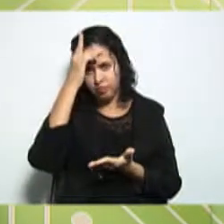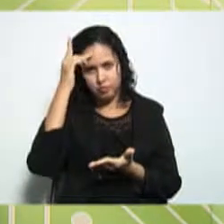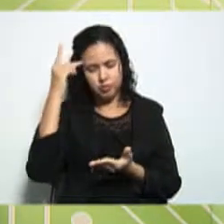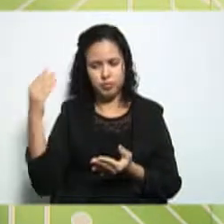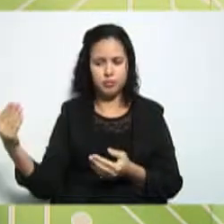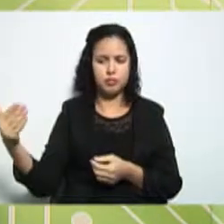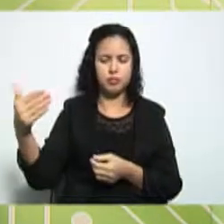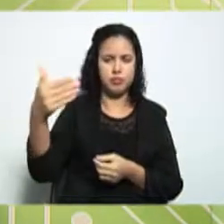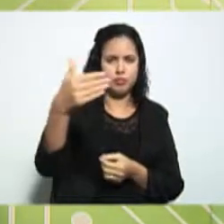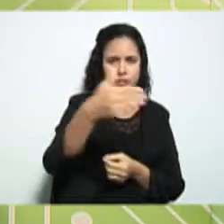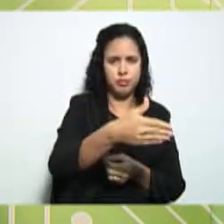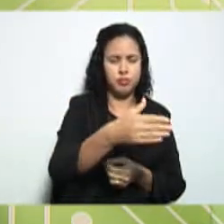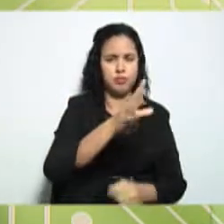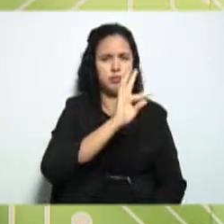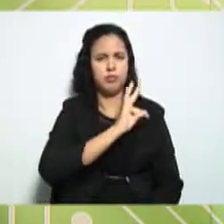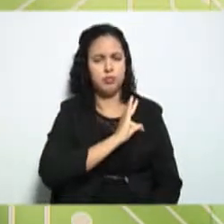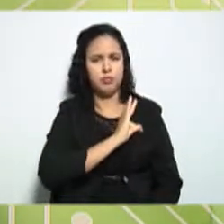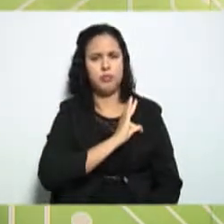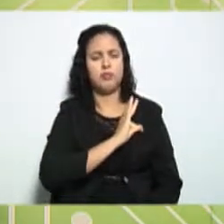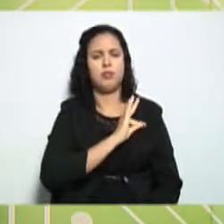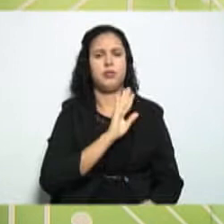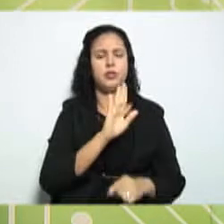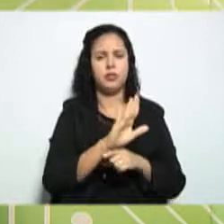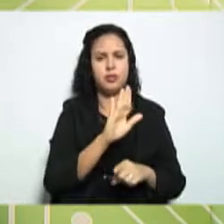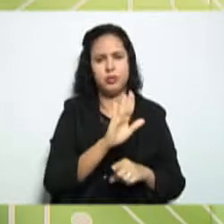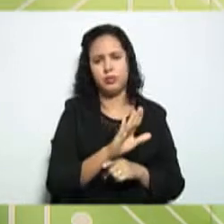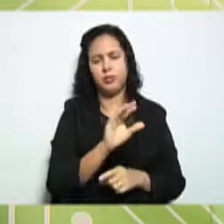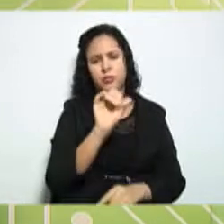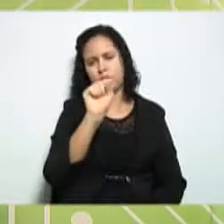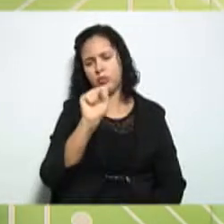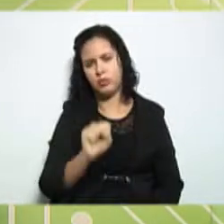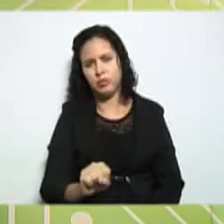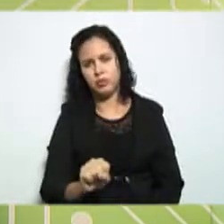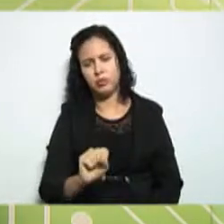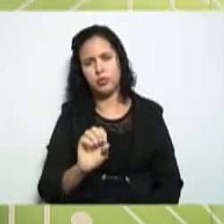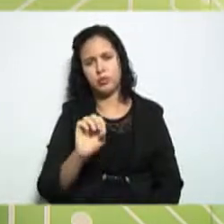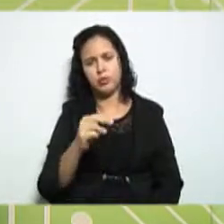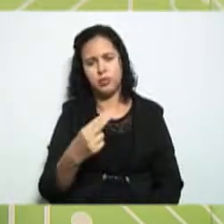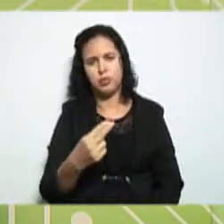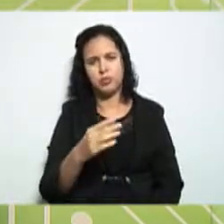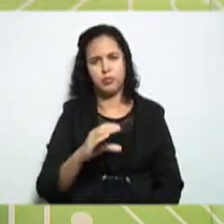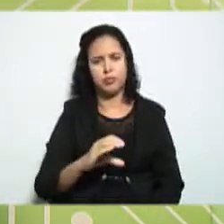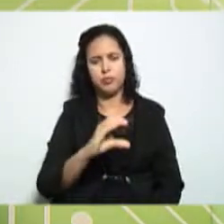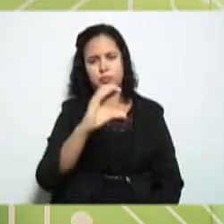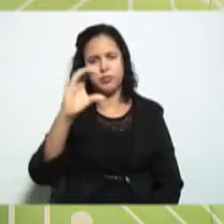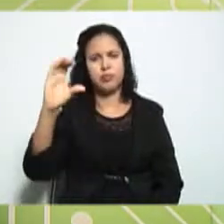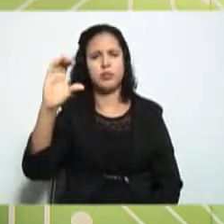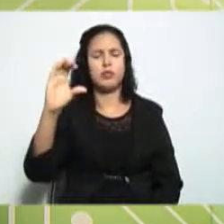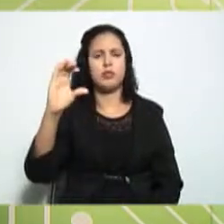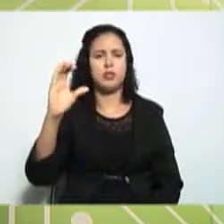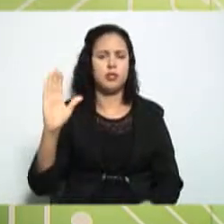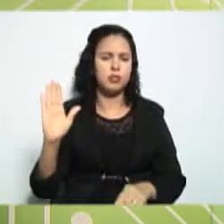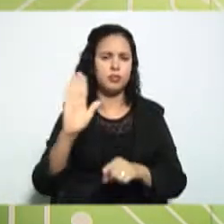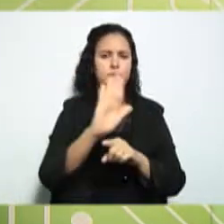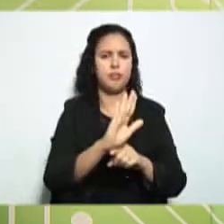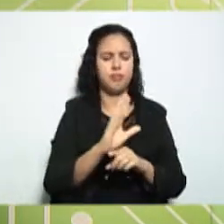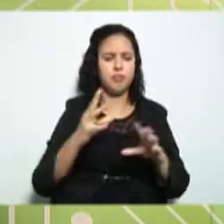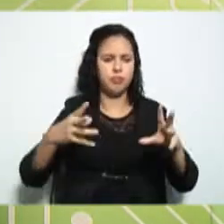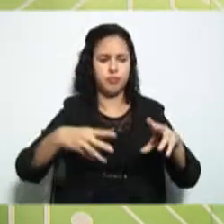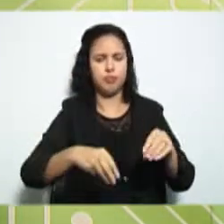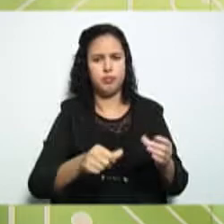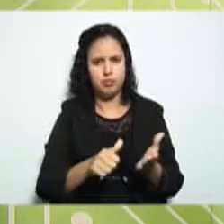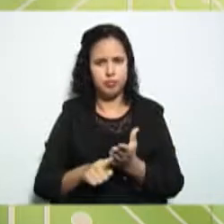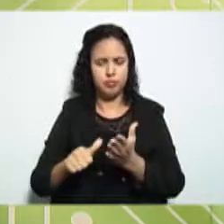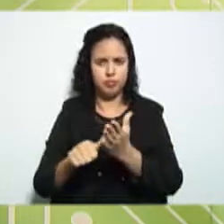mais especializada, que pode vir, por exemplo, lá do sul do Brasil ou sul do centro-oeste e atender vários cooperados de uma só